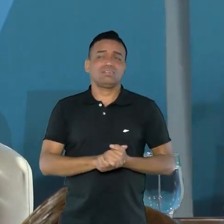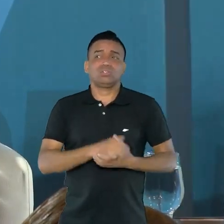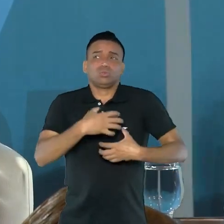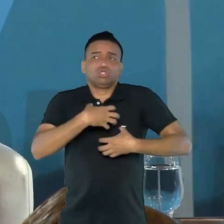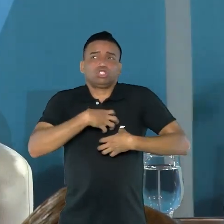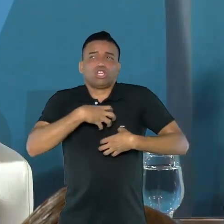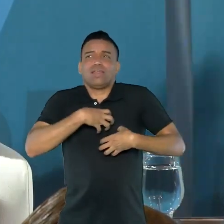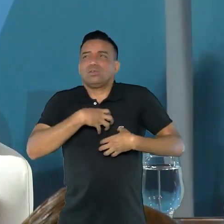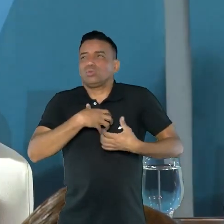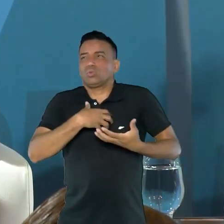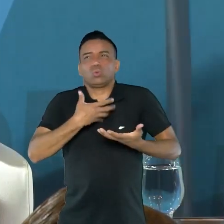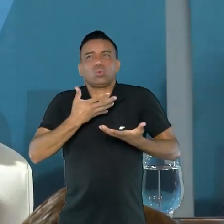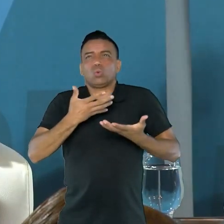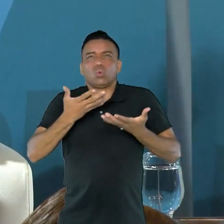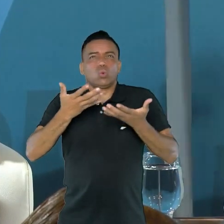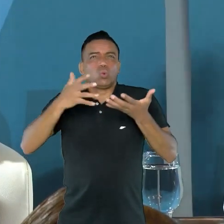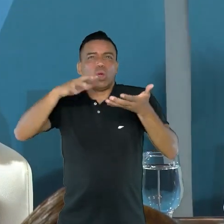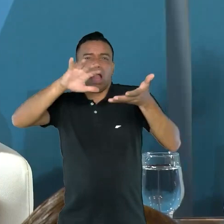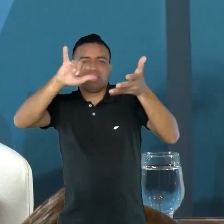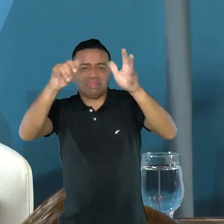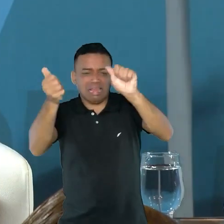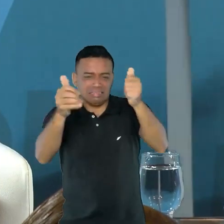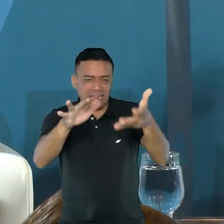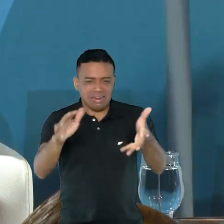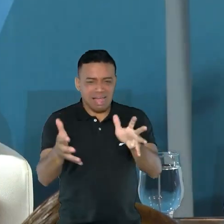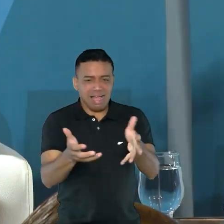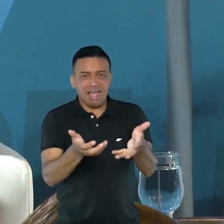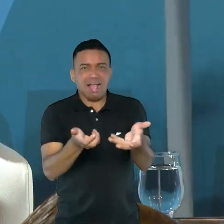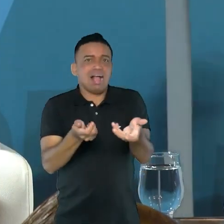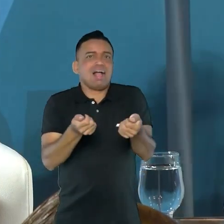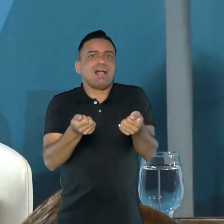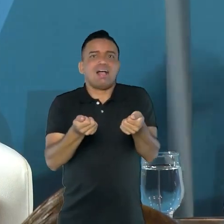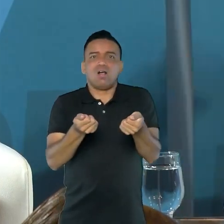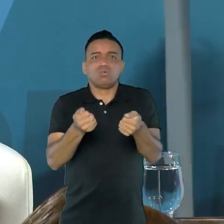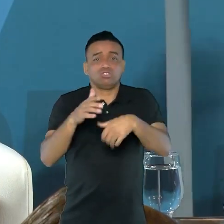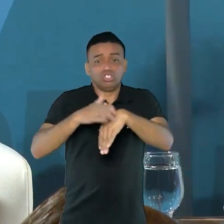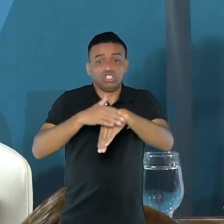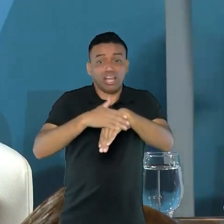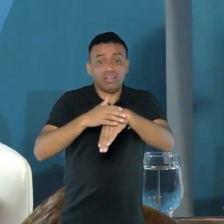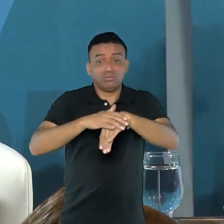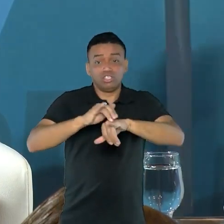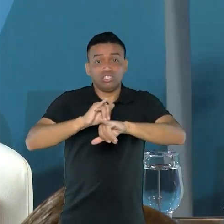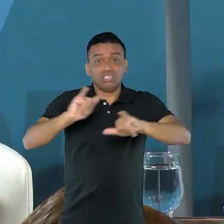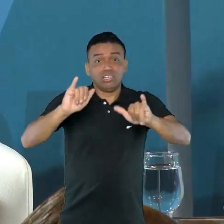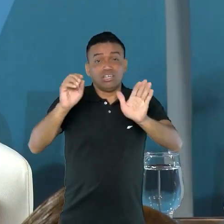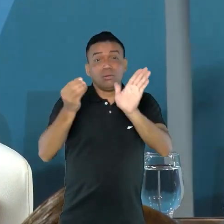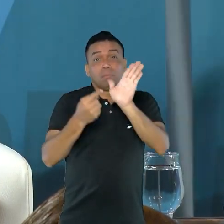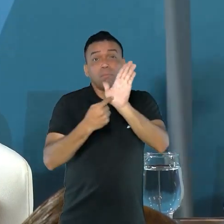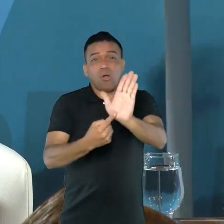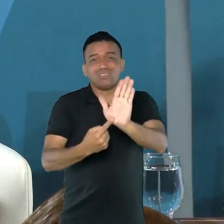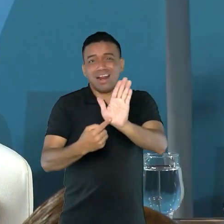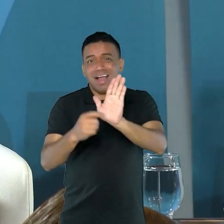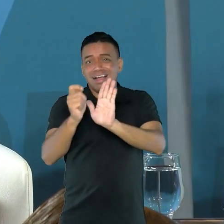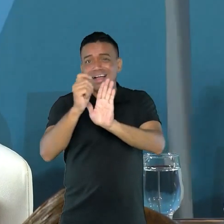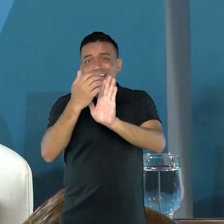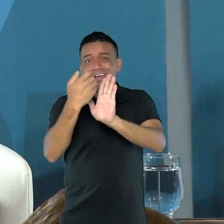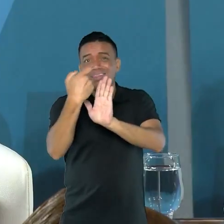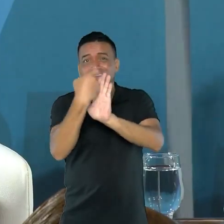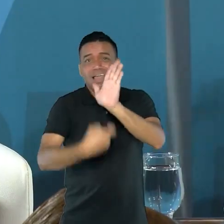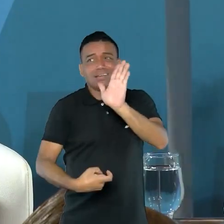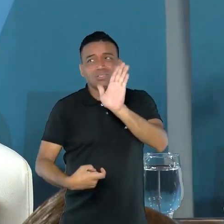artesanal, talvez, num modo de dizer muito sincero, sem esconder a sua